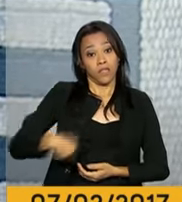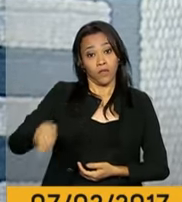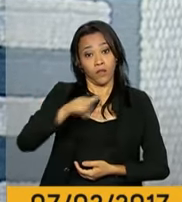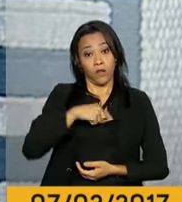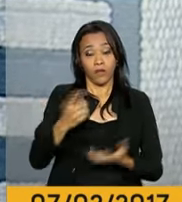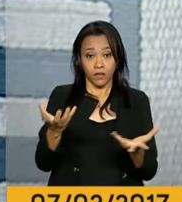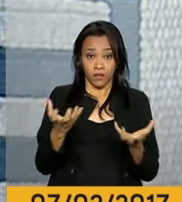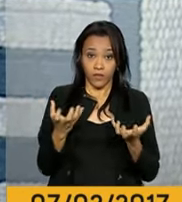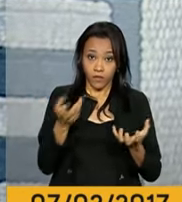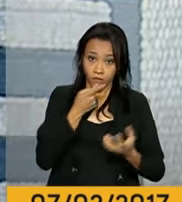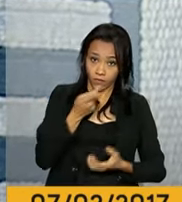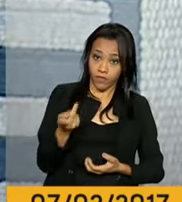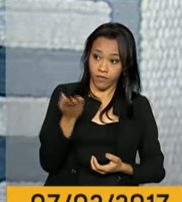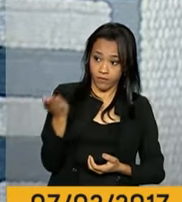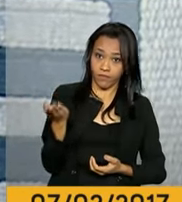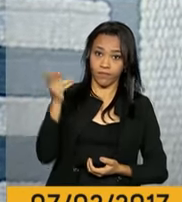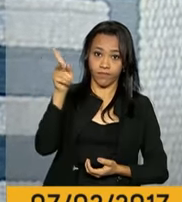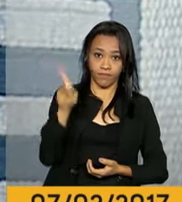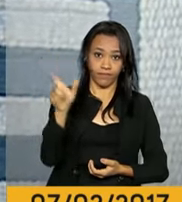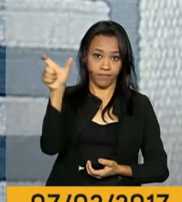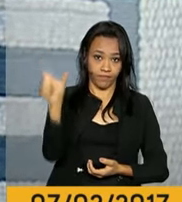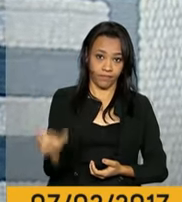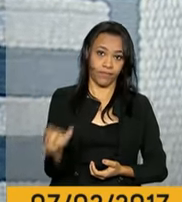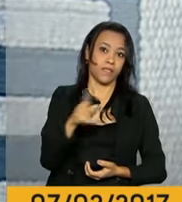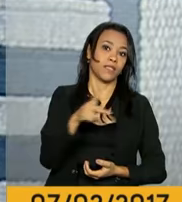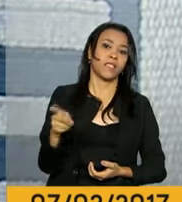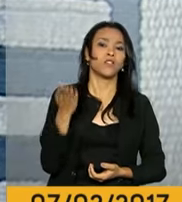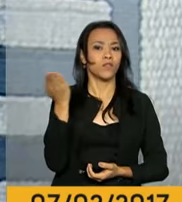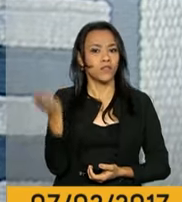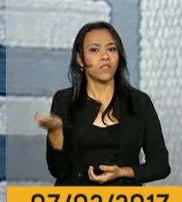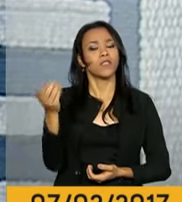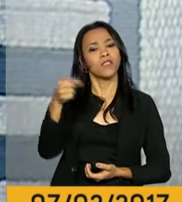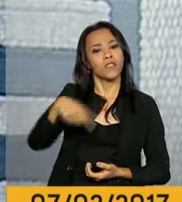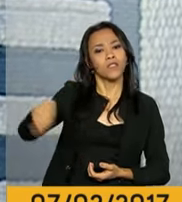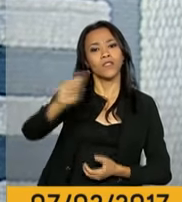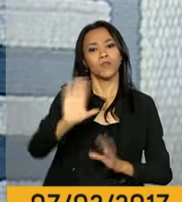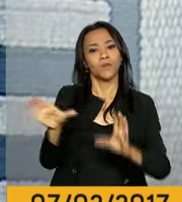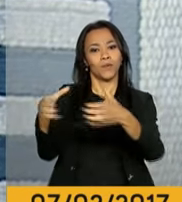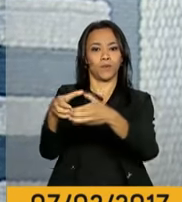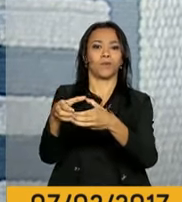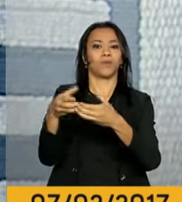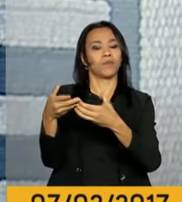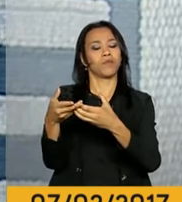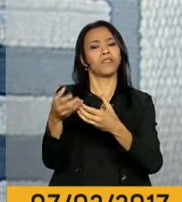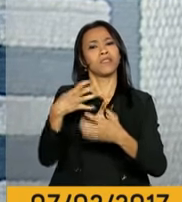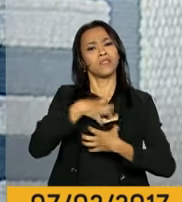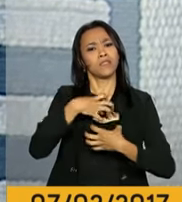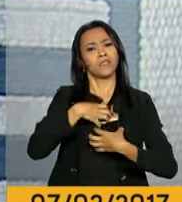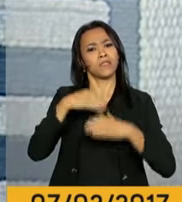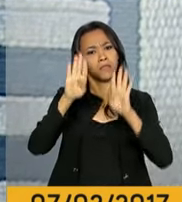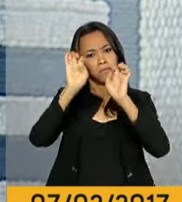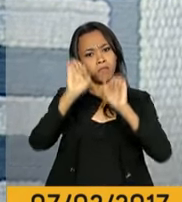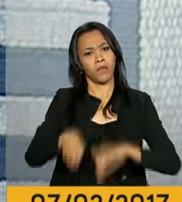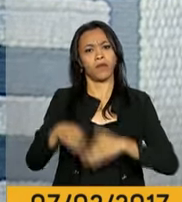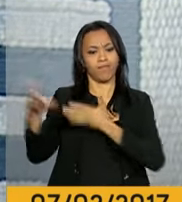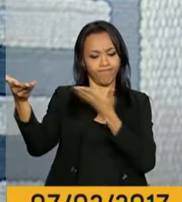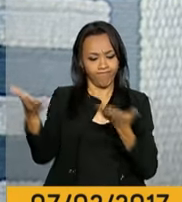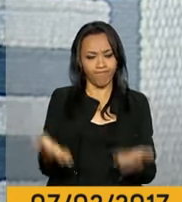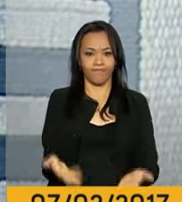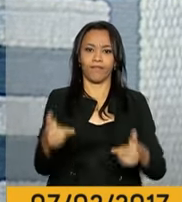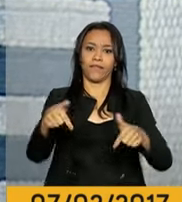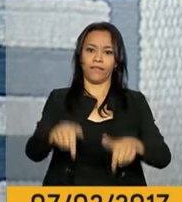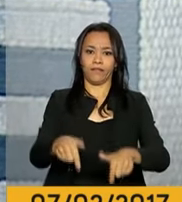queremos presidente que o senhor e toda a sua comitiva se sinta tão bem acolhido aqui